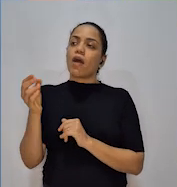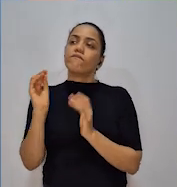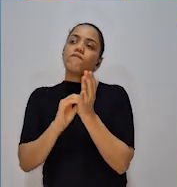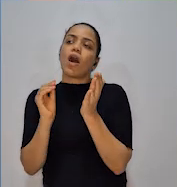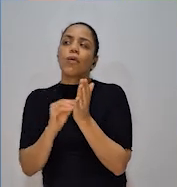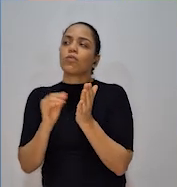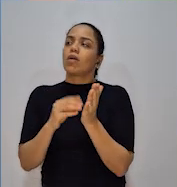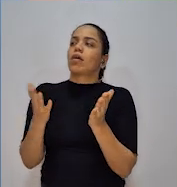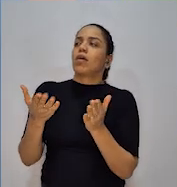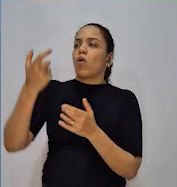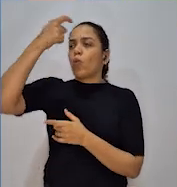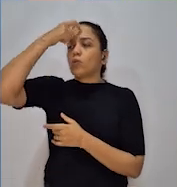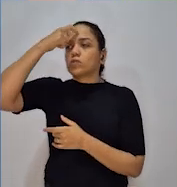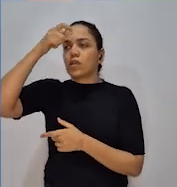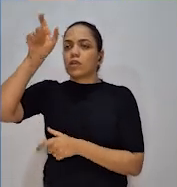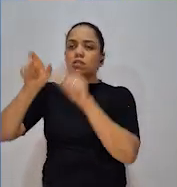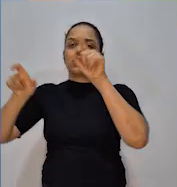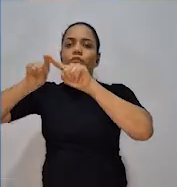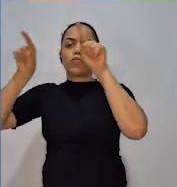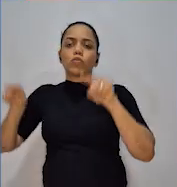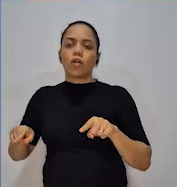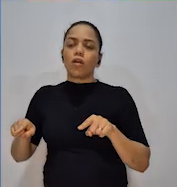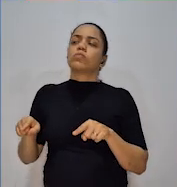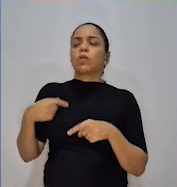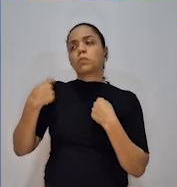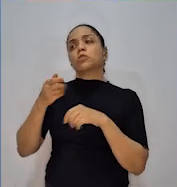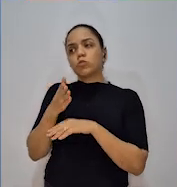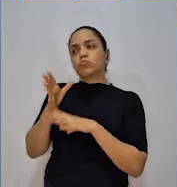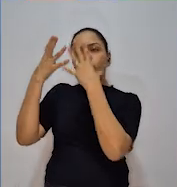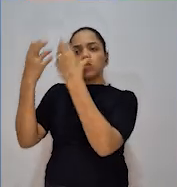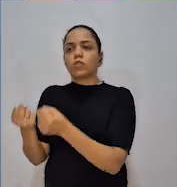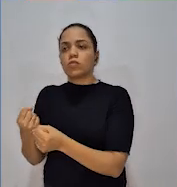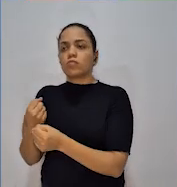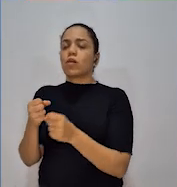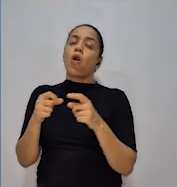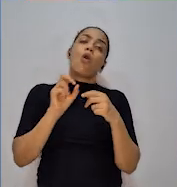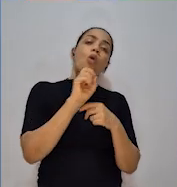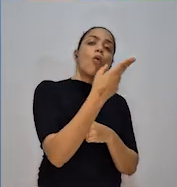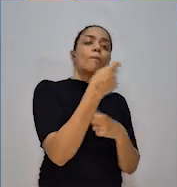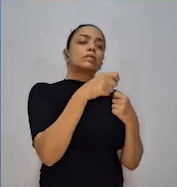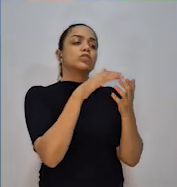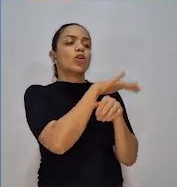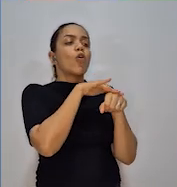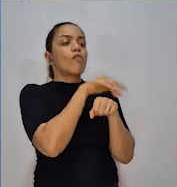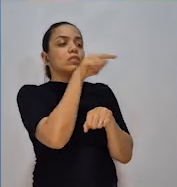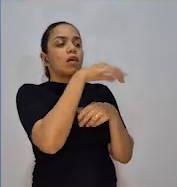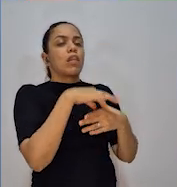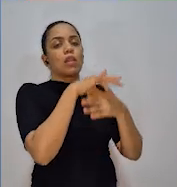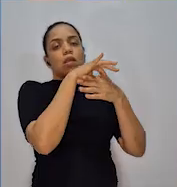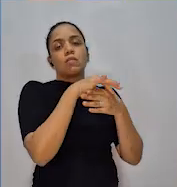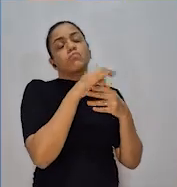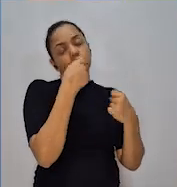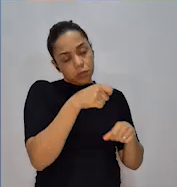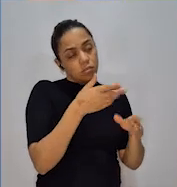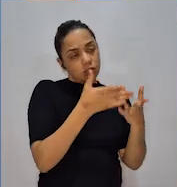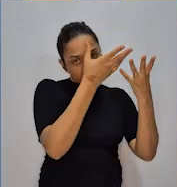aí. Ah, a janela que está aberta é falar com a liderança, comece por aí. A janela que está aberta é montar grupos de diversidade, de afinidade, comece por